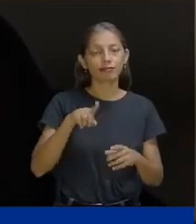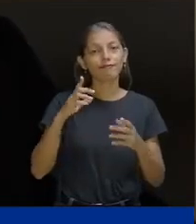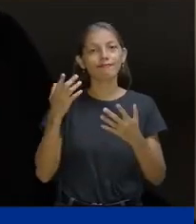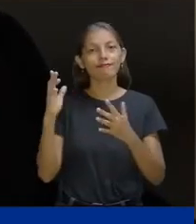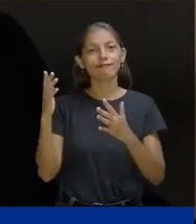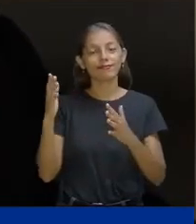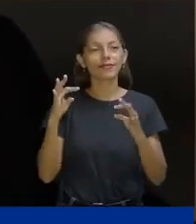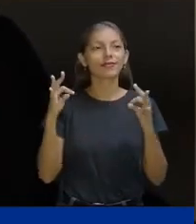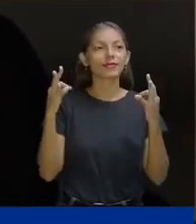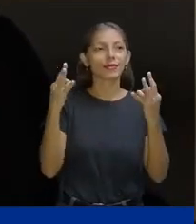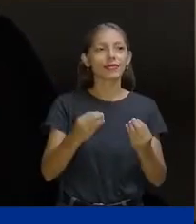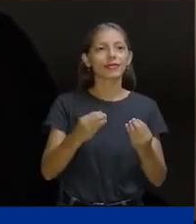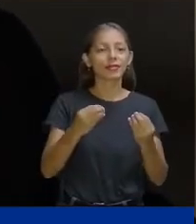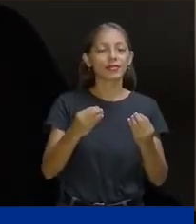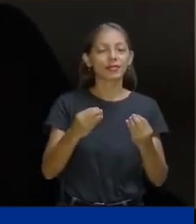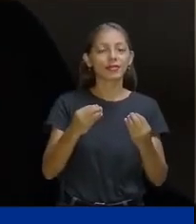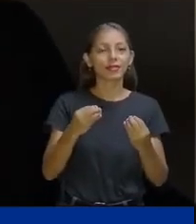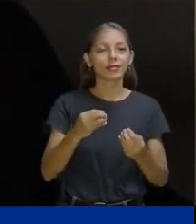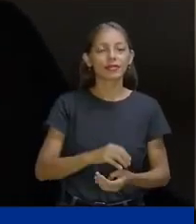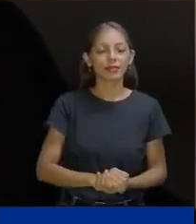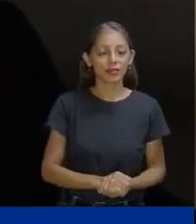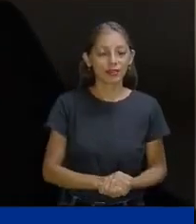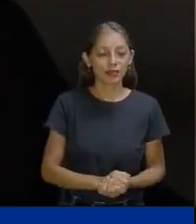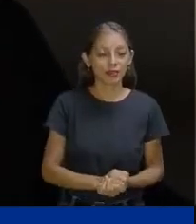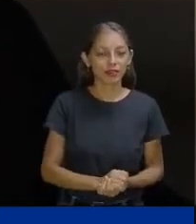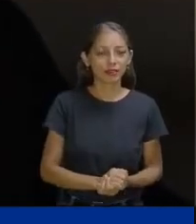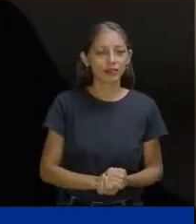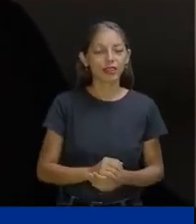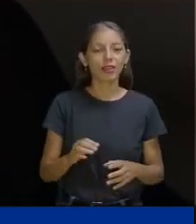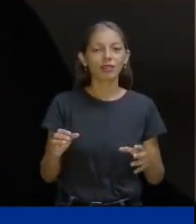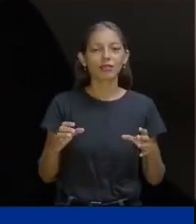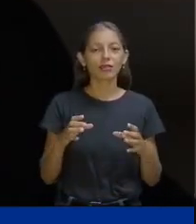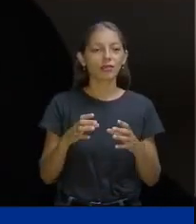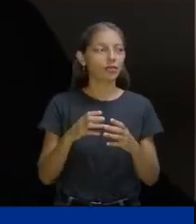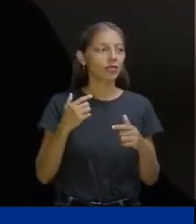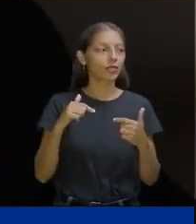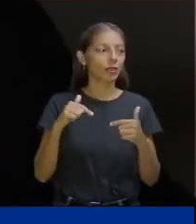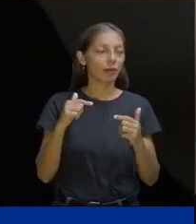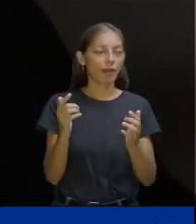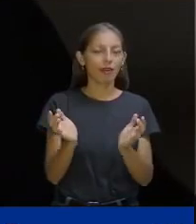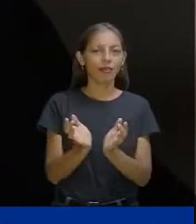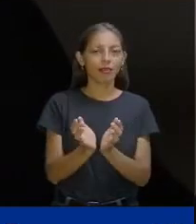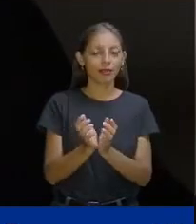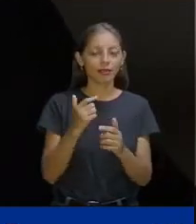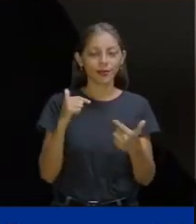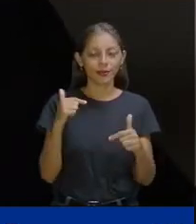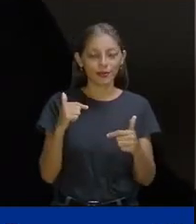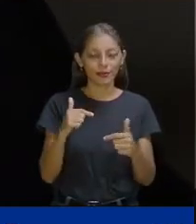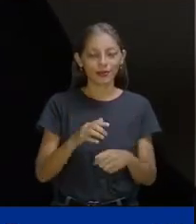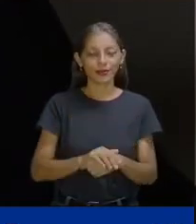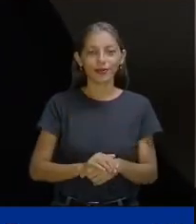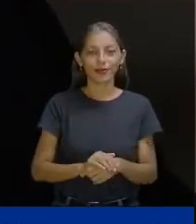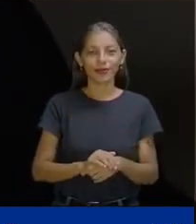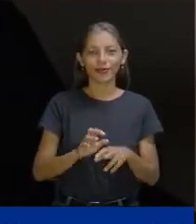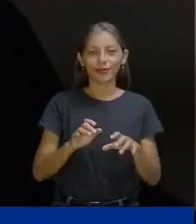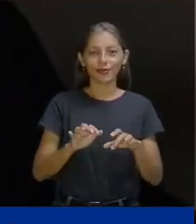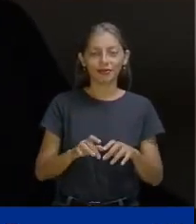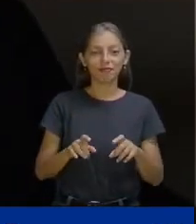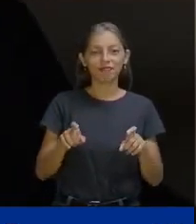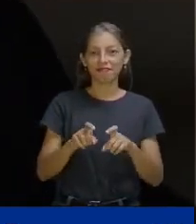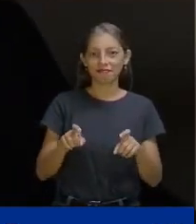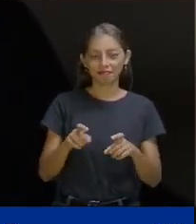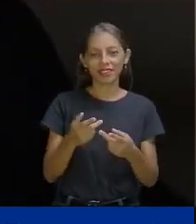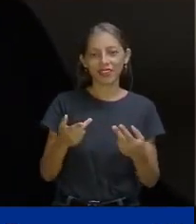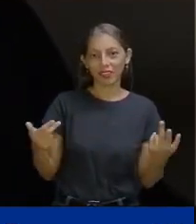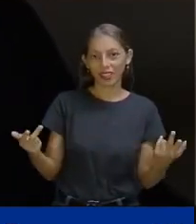todo o nosso plantel da TI e a todos os servidores, né, na pessoa do DG, do Valentim,